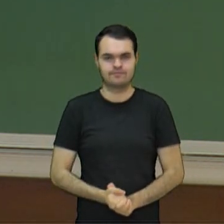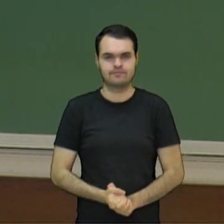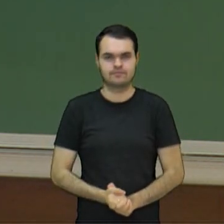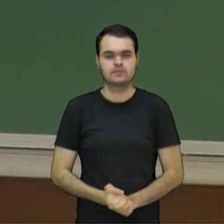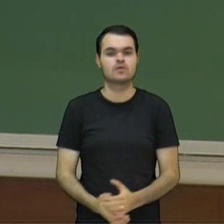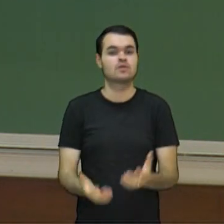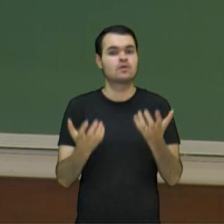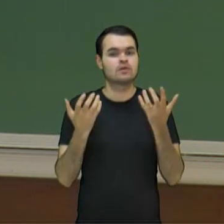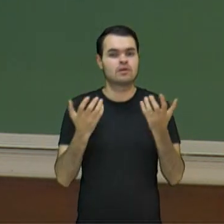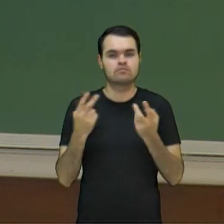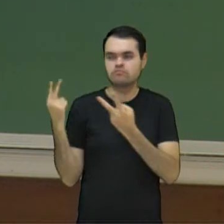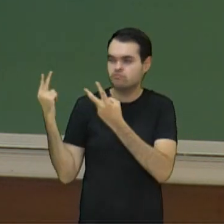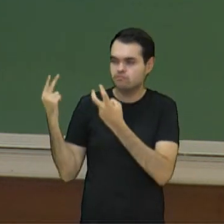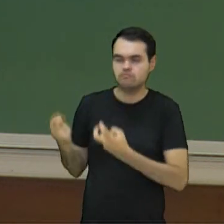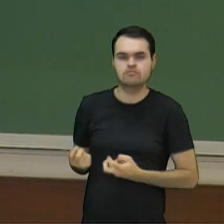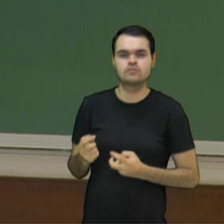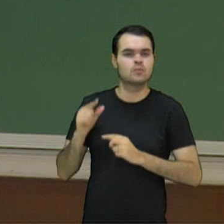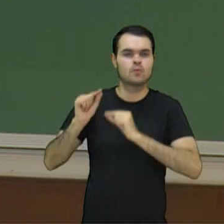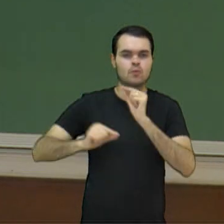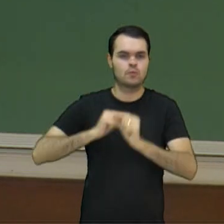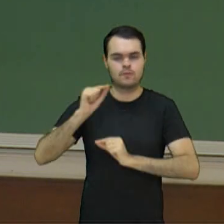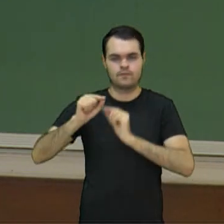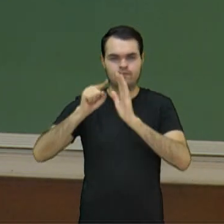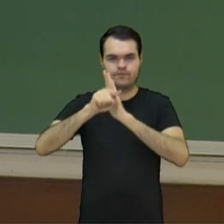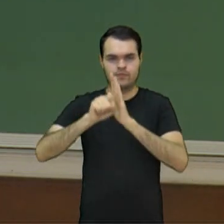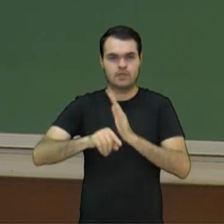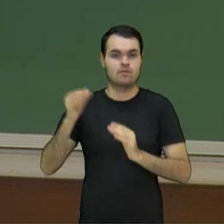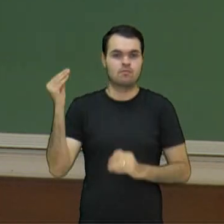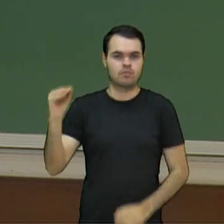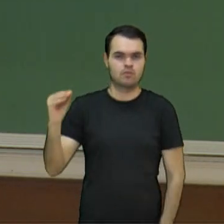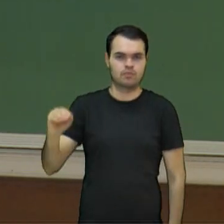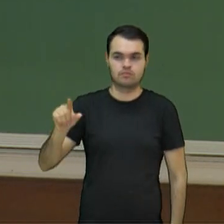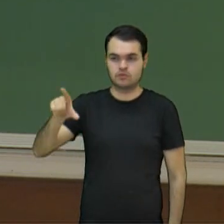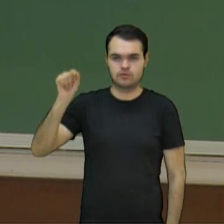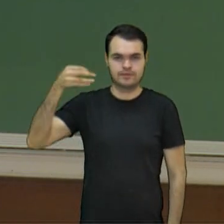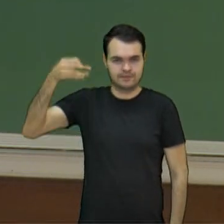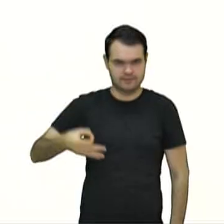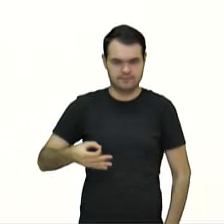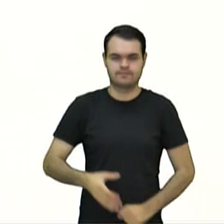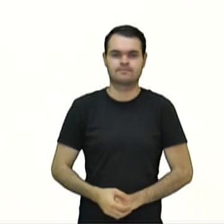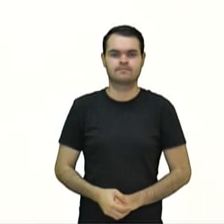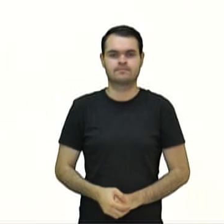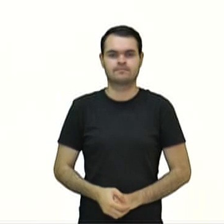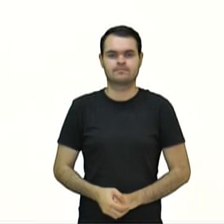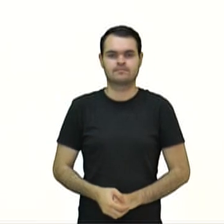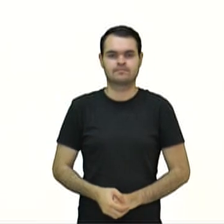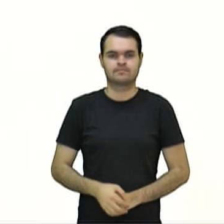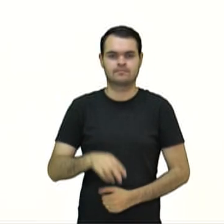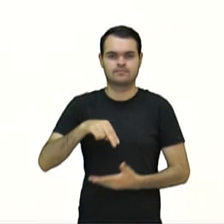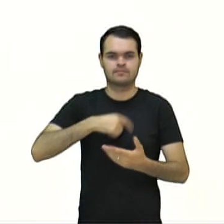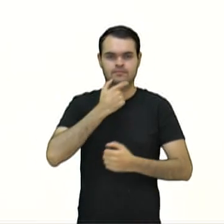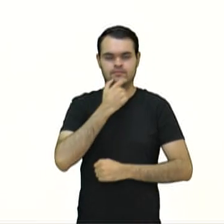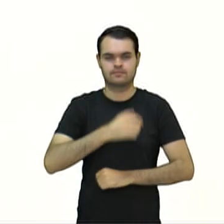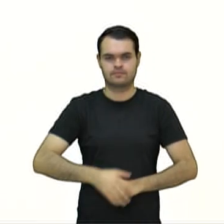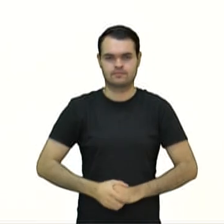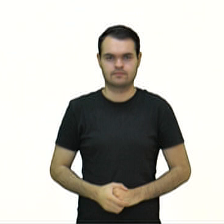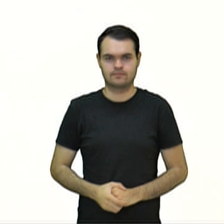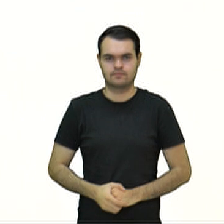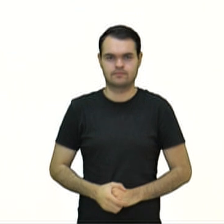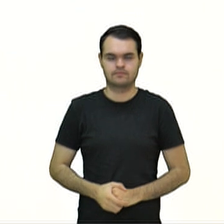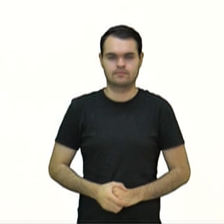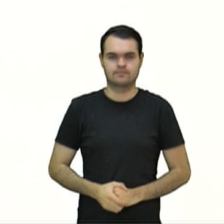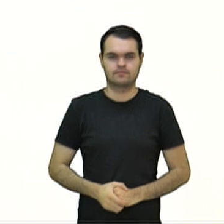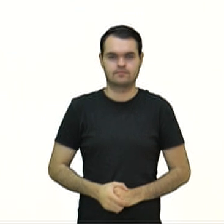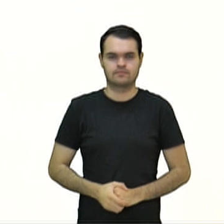que eu quero que vocês observem no nosso quiz? Marque a alternativa correta. What do Madonna and John Lennon have